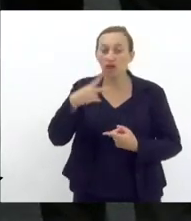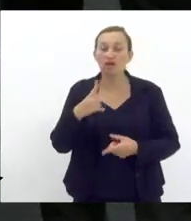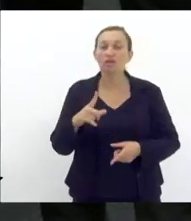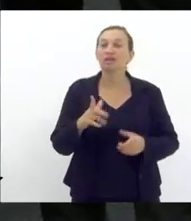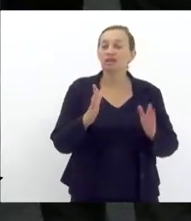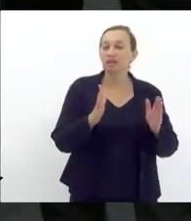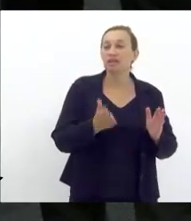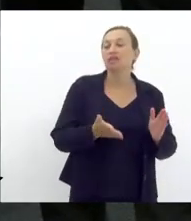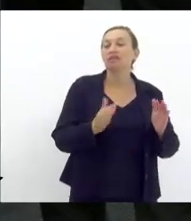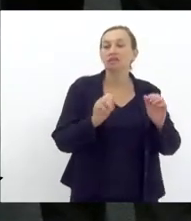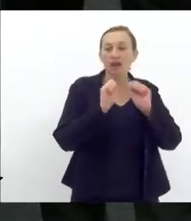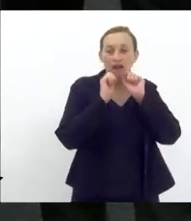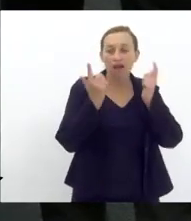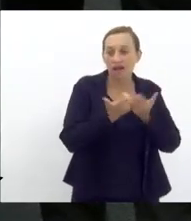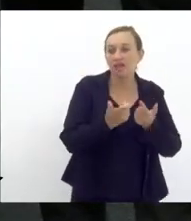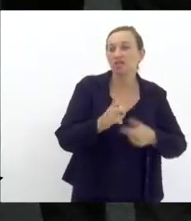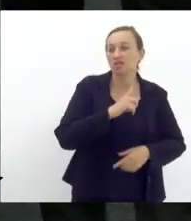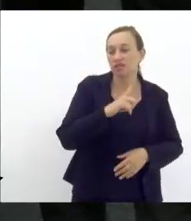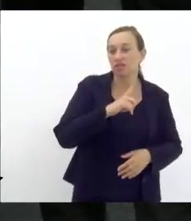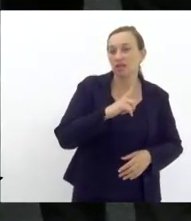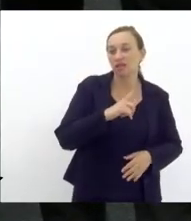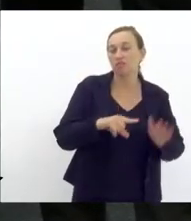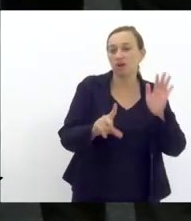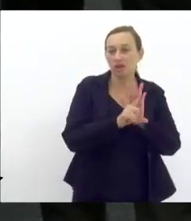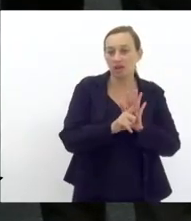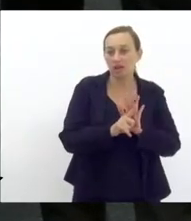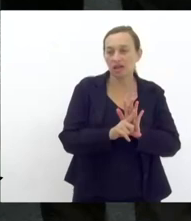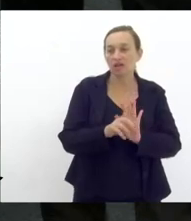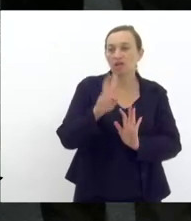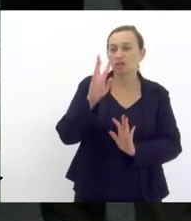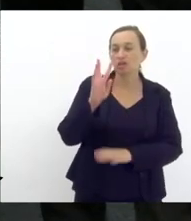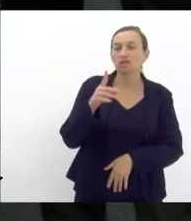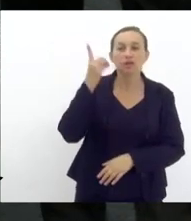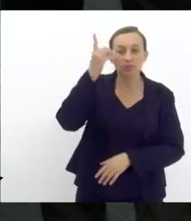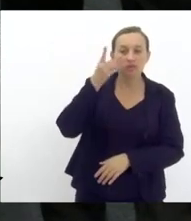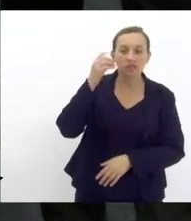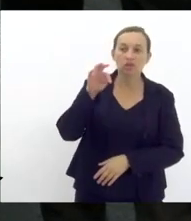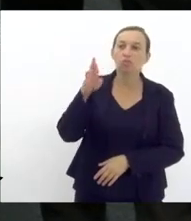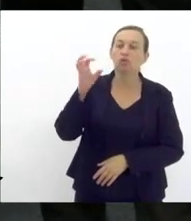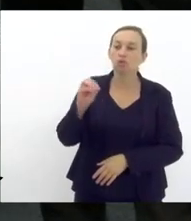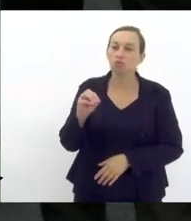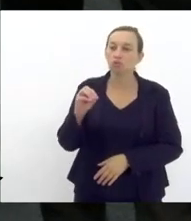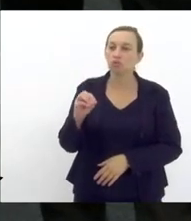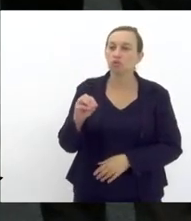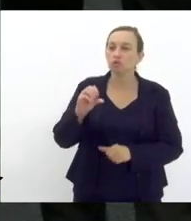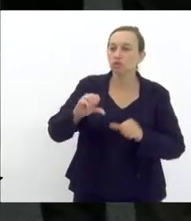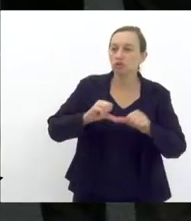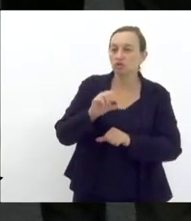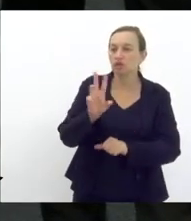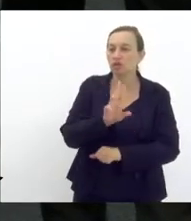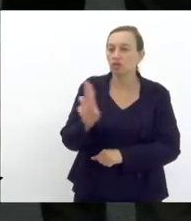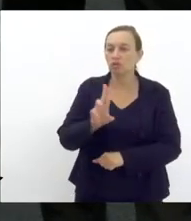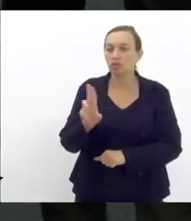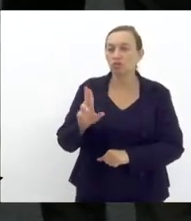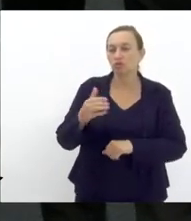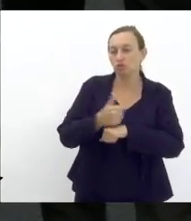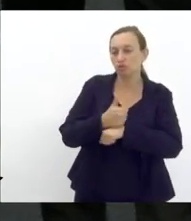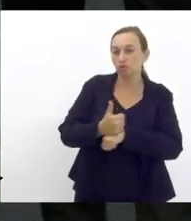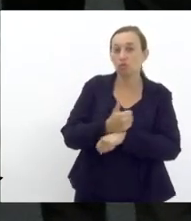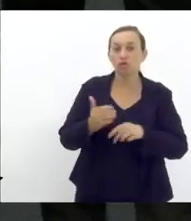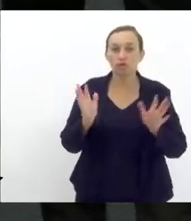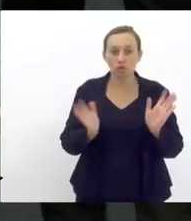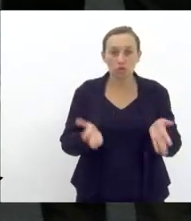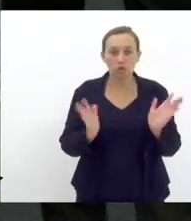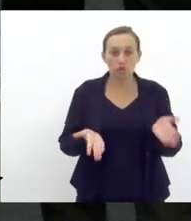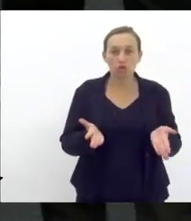Bruno daway que transfere modifica o nome da desses profissionais que hoje